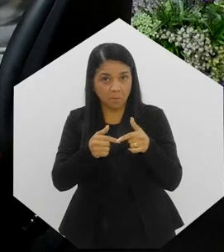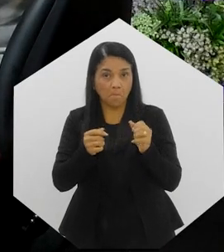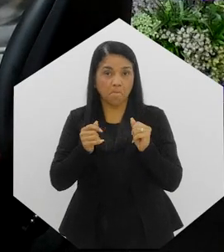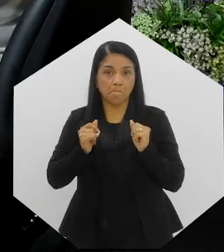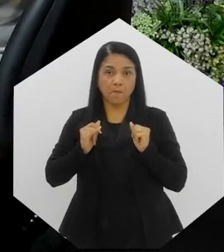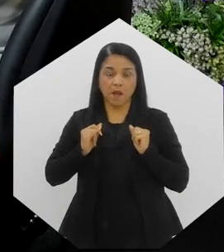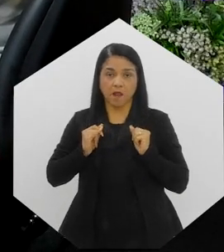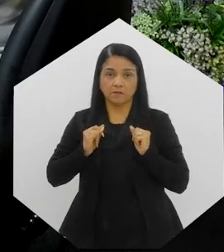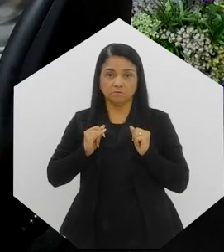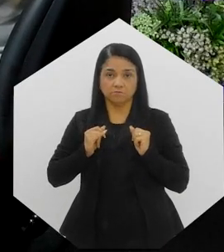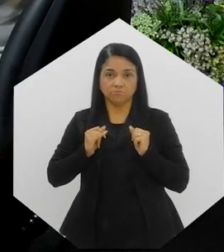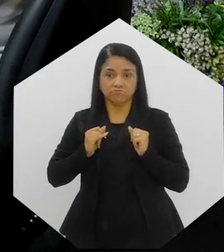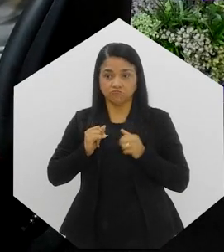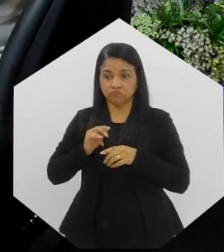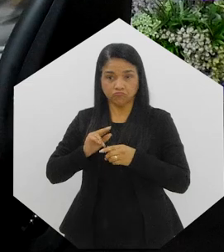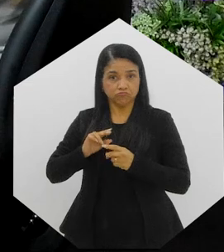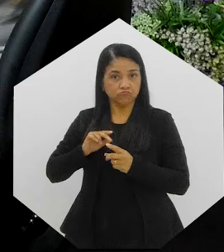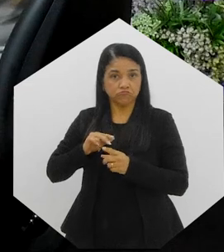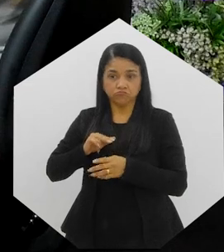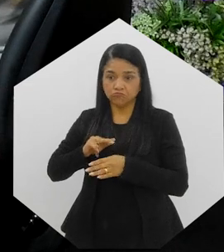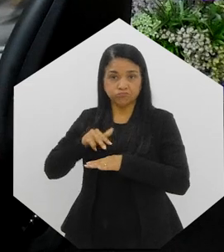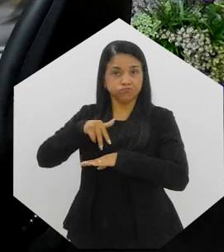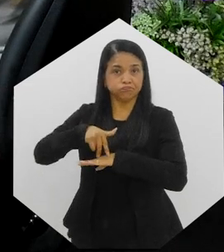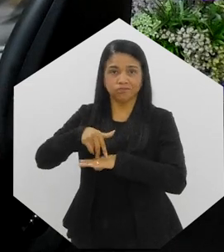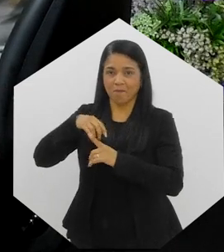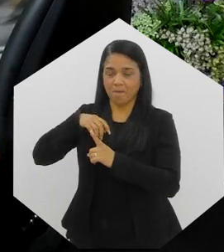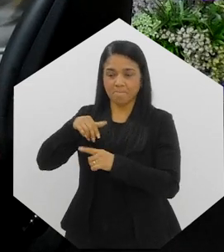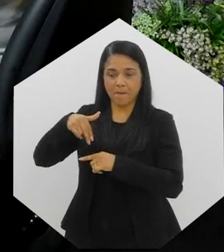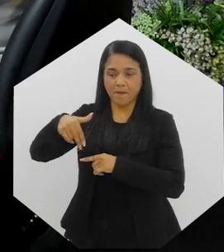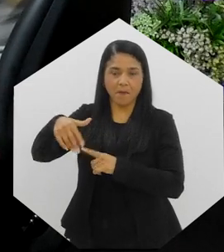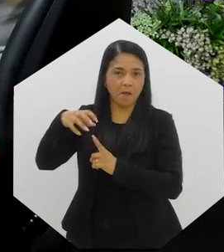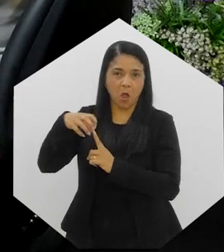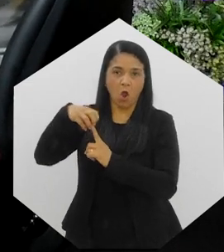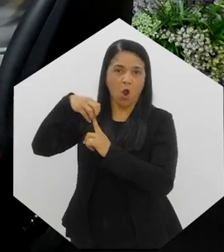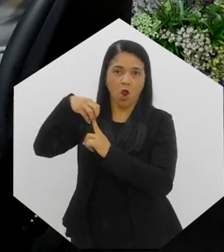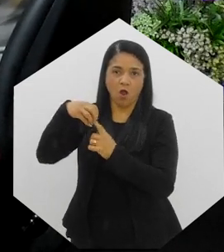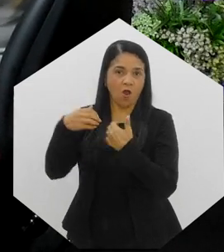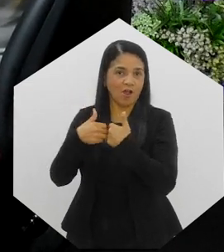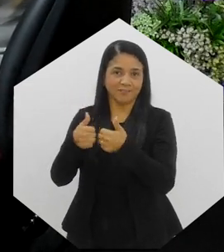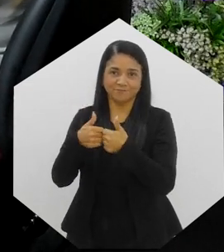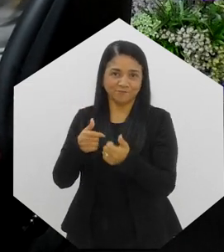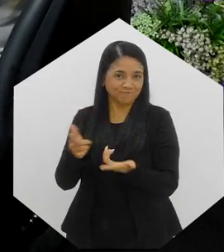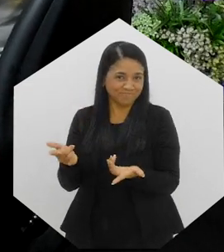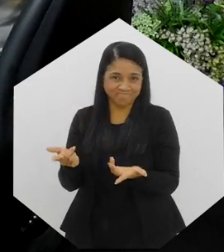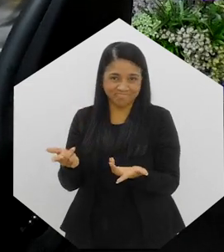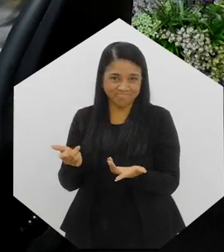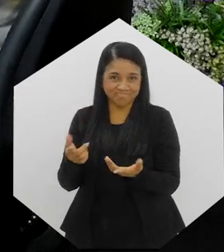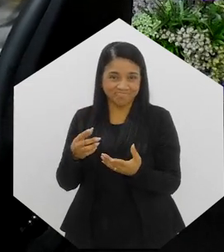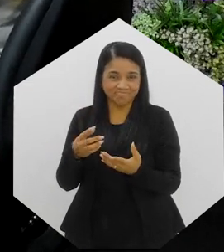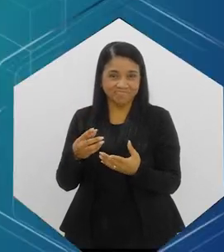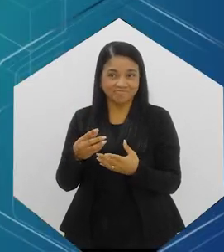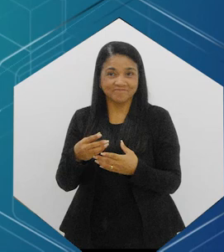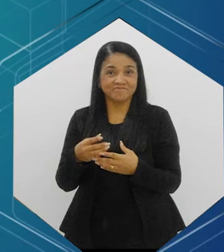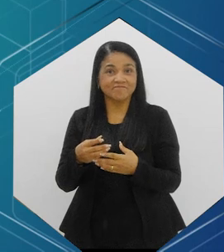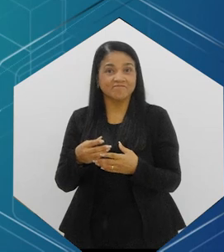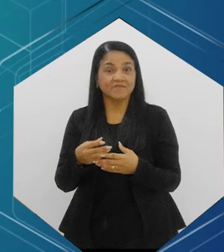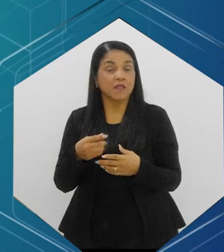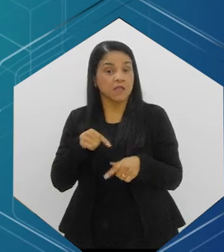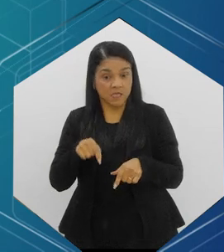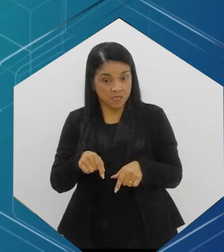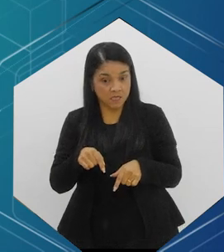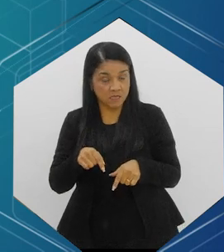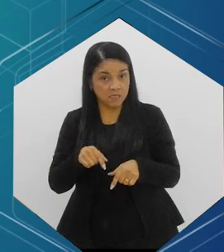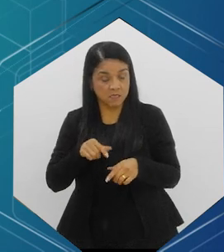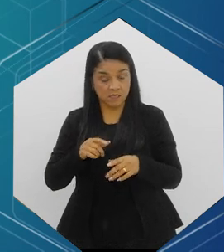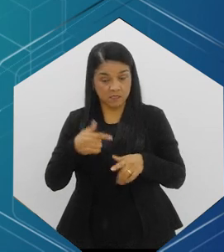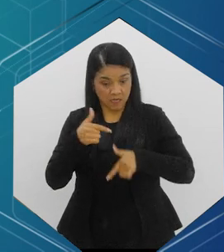vez mais parado. Ele não vai nem para pegar o ônibus para ir para o trabalho, andar. Nem para pegar o Verdade. ônibus. Nem para